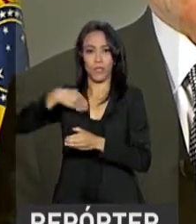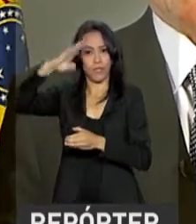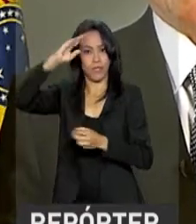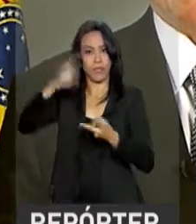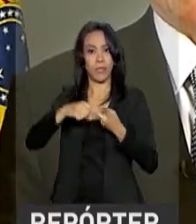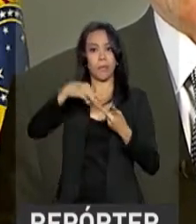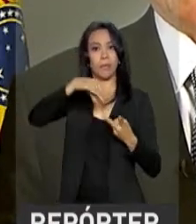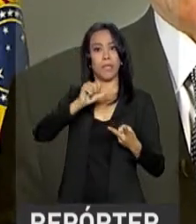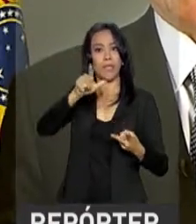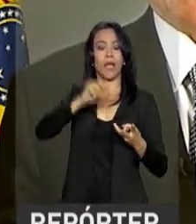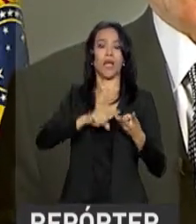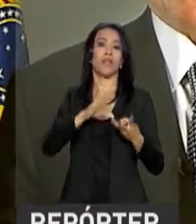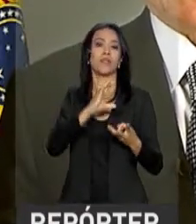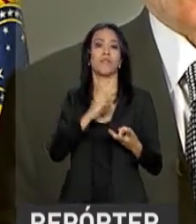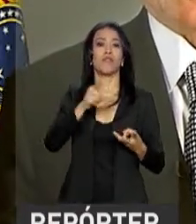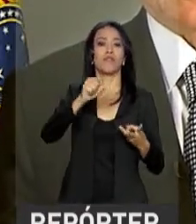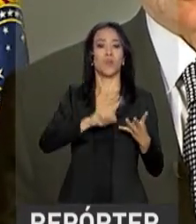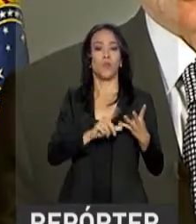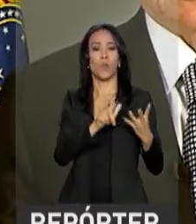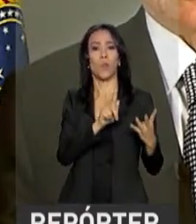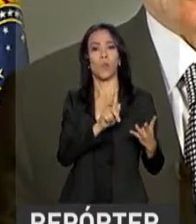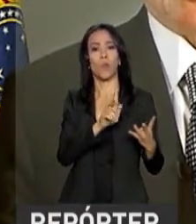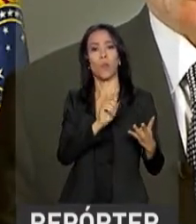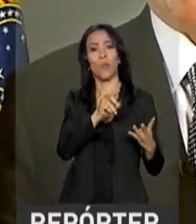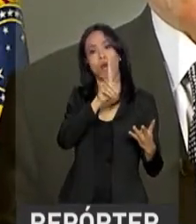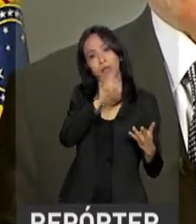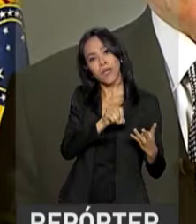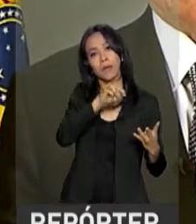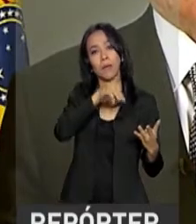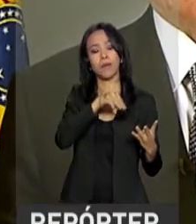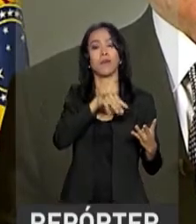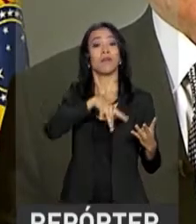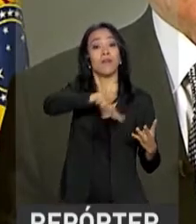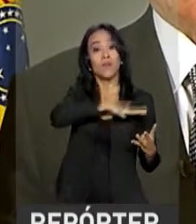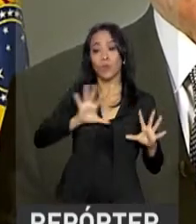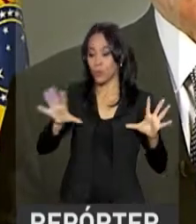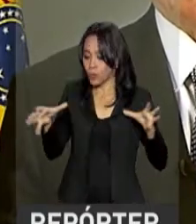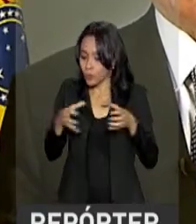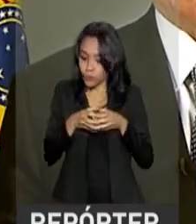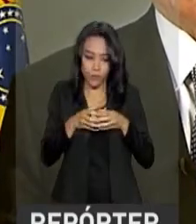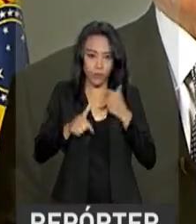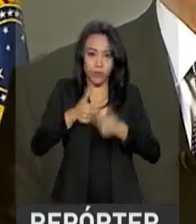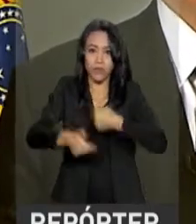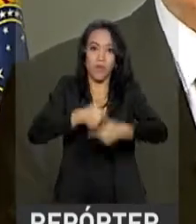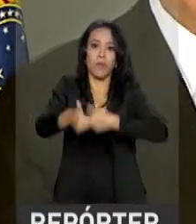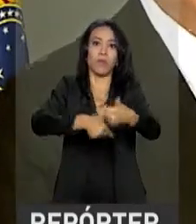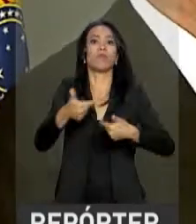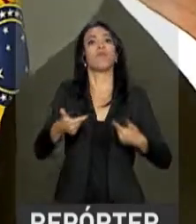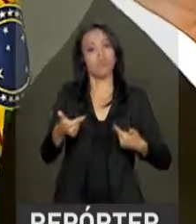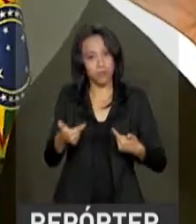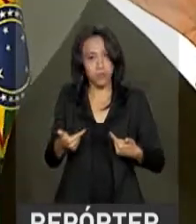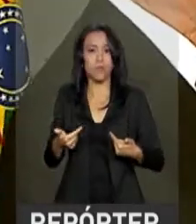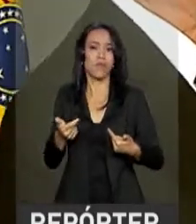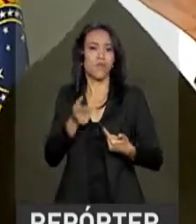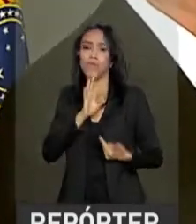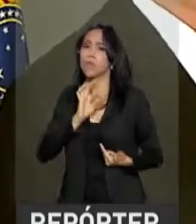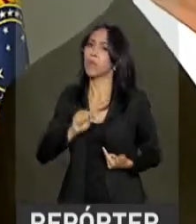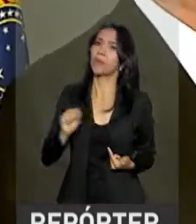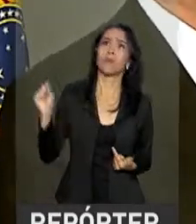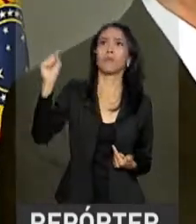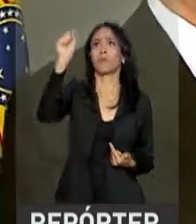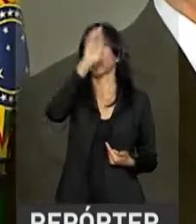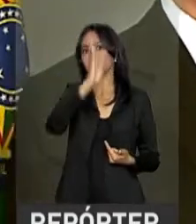polícia federal guarda municipais enfim todas as forças da segurança possam atuar conjuntamente em todo o território